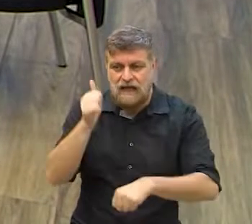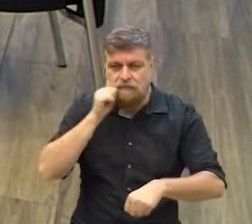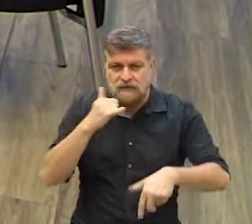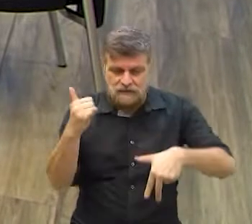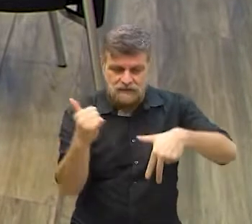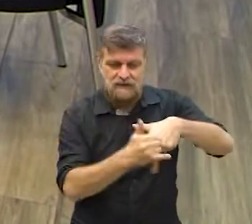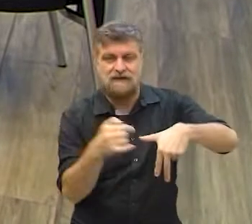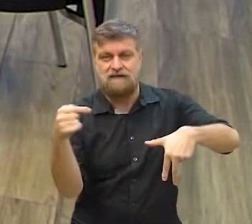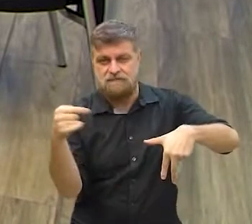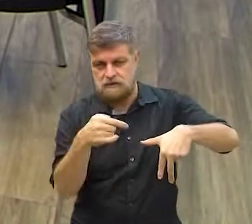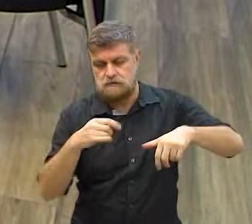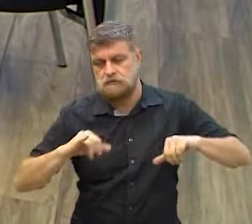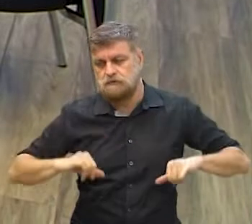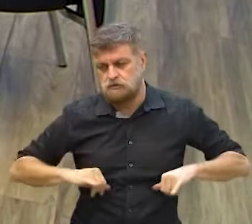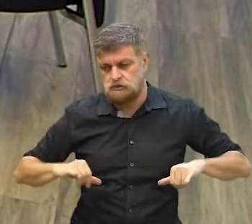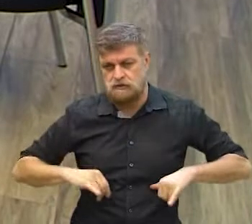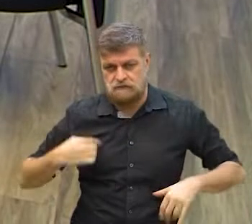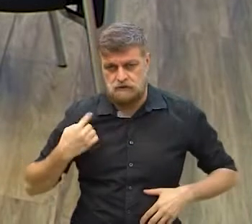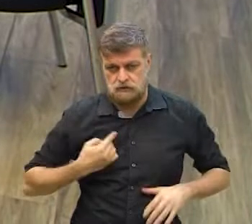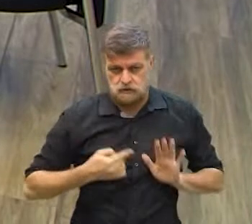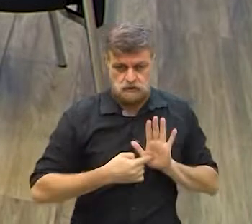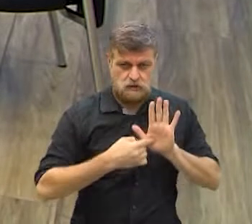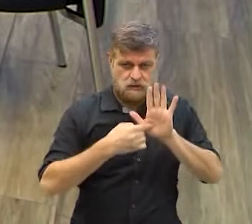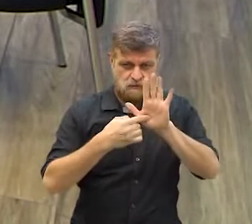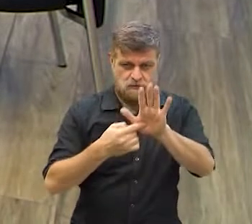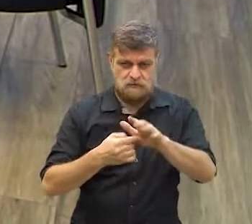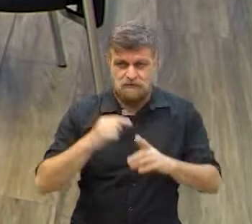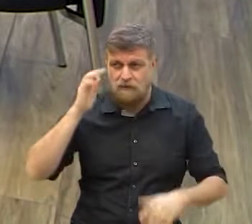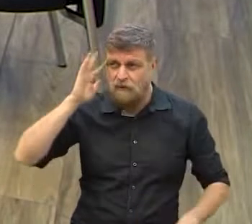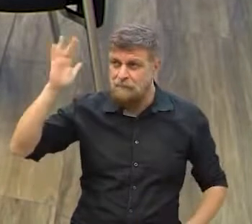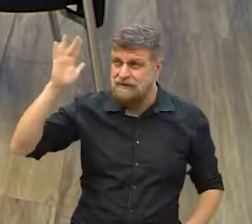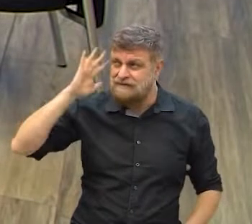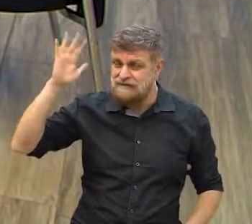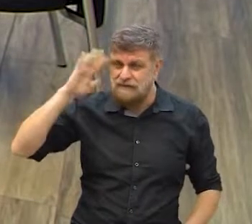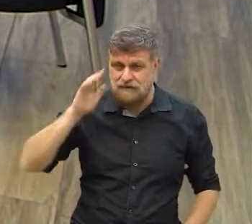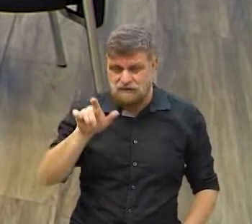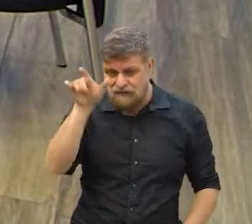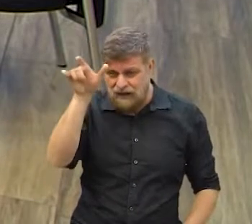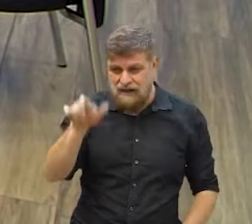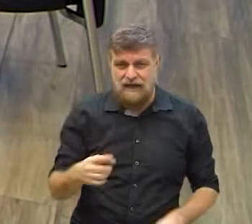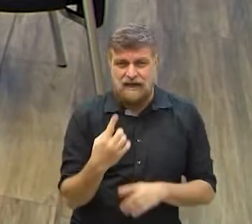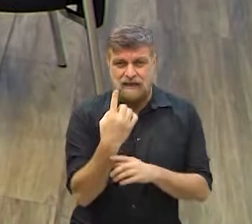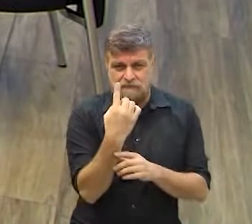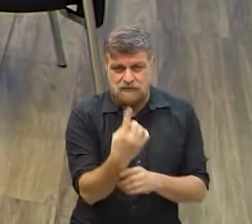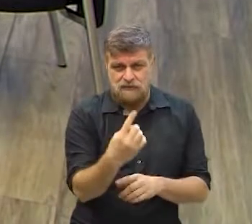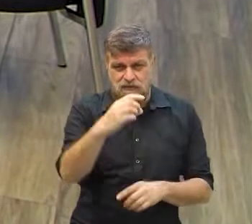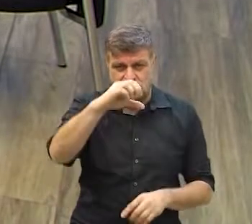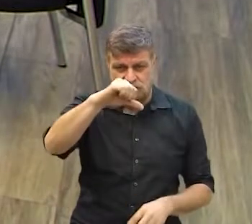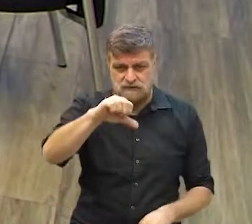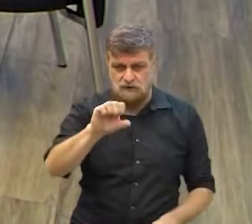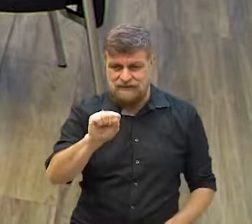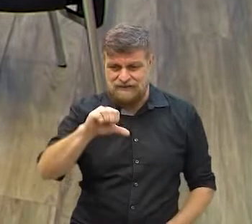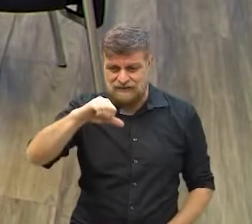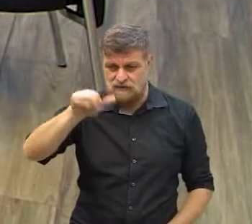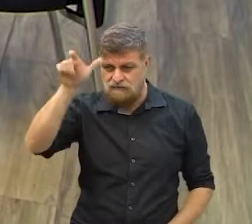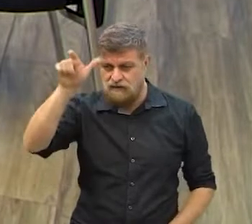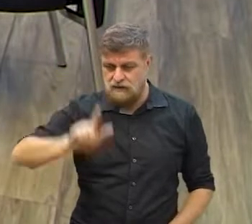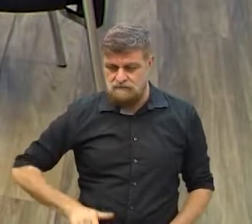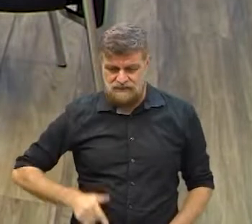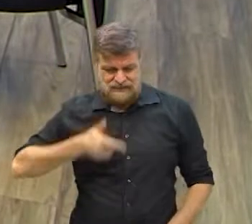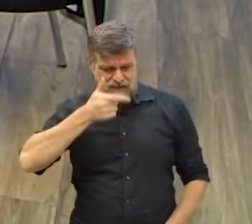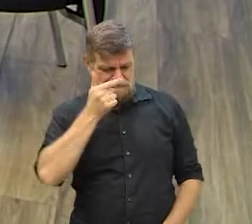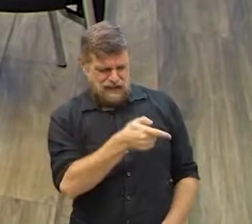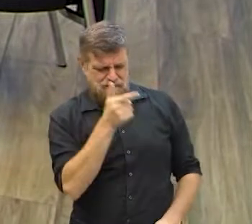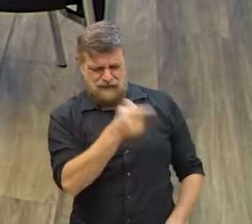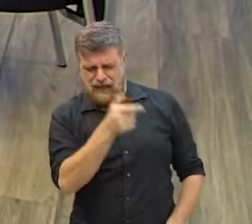maior vítima dessa violência? A gente colocou aí como exemplo esse pensamento desse rapaz lá em 1989 que o